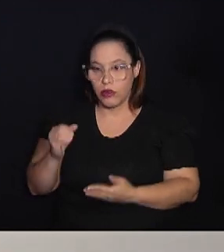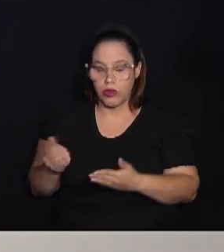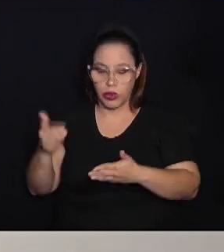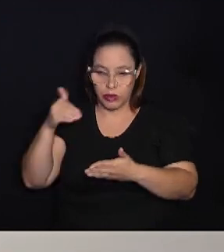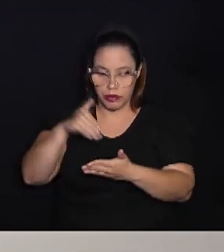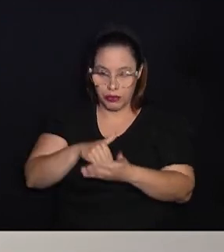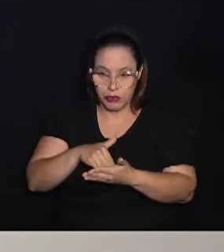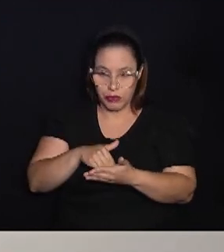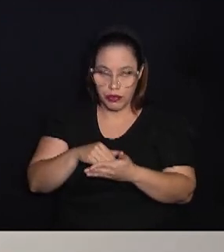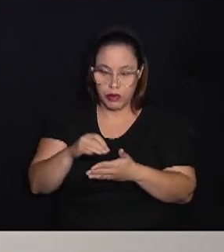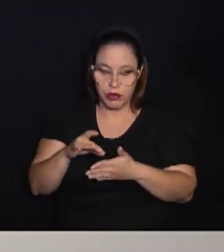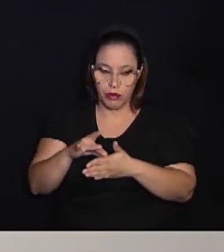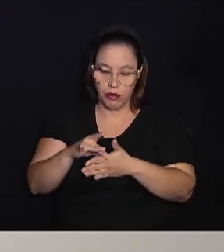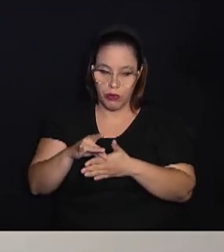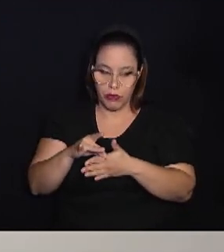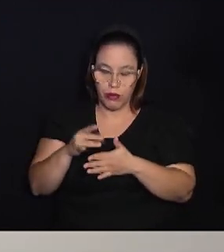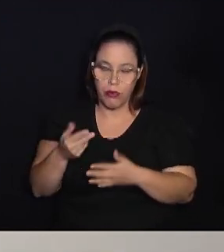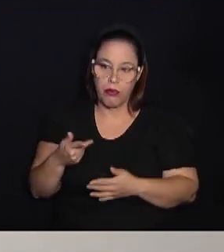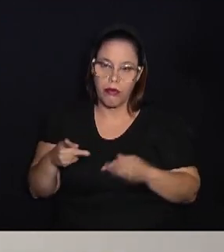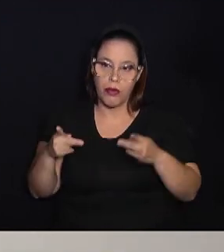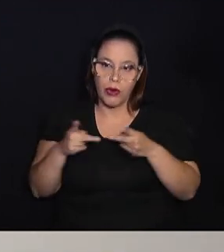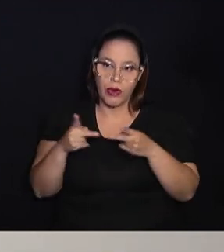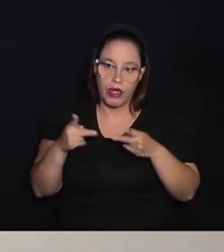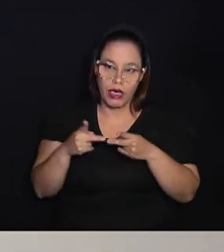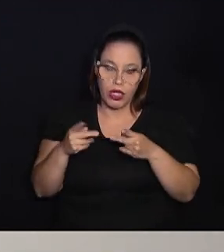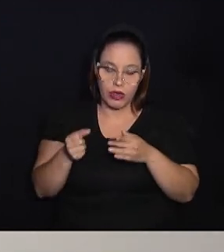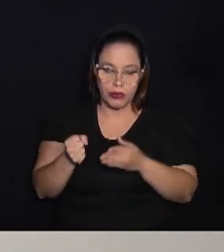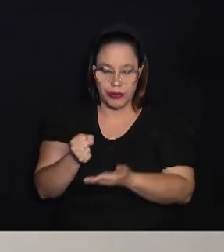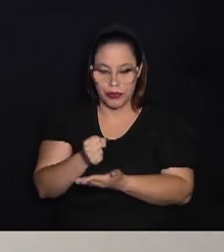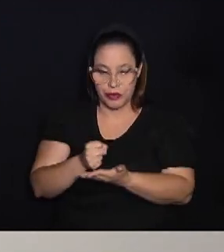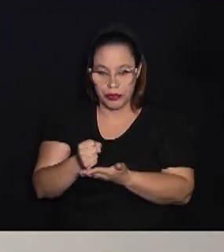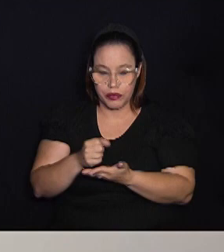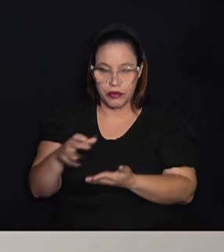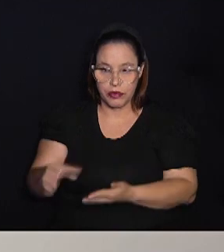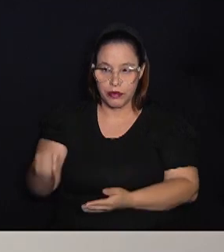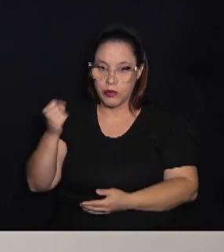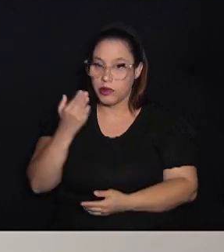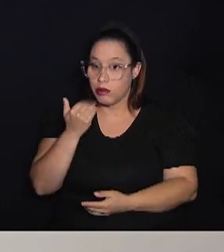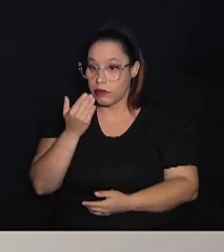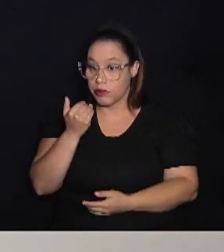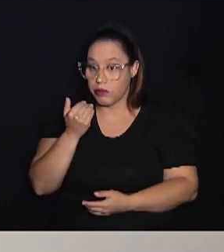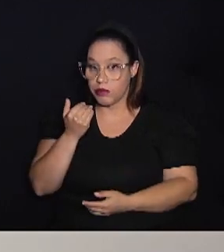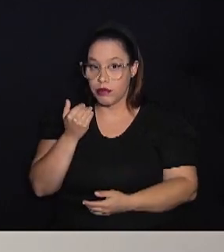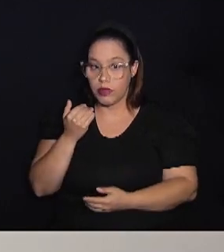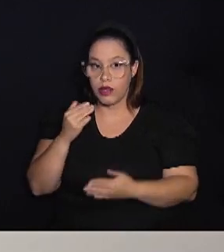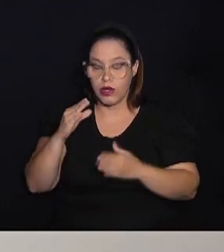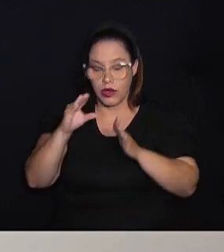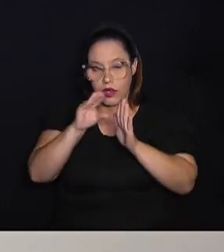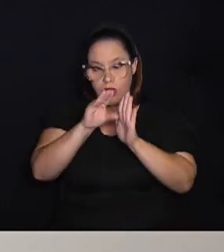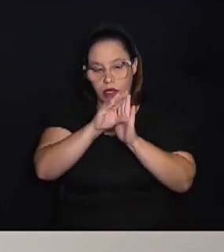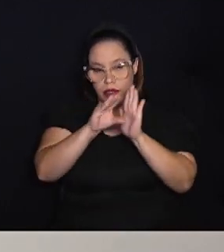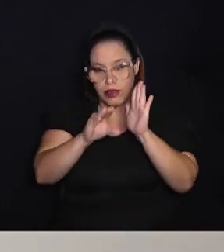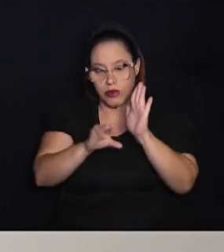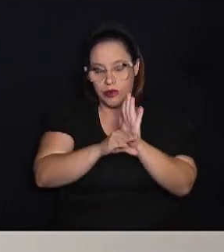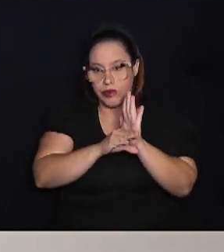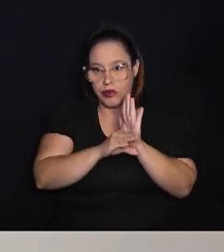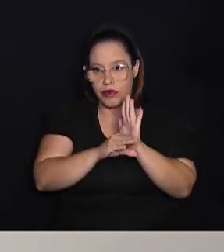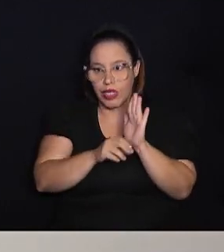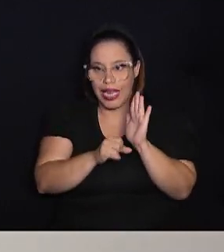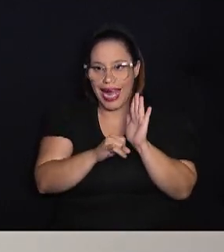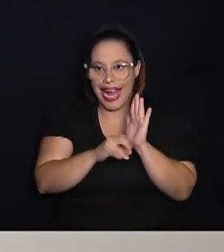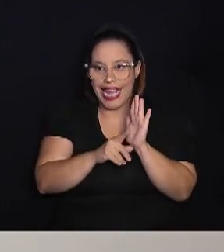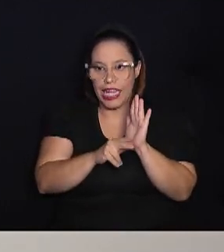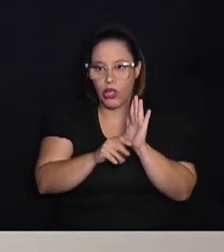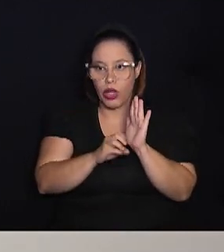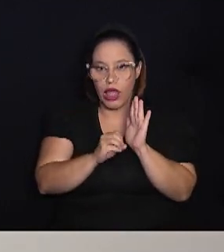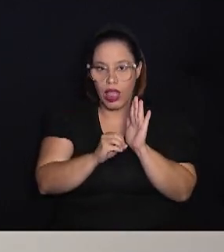proteínas animais na cesta básica nacional. Isso representa a redução da alíquota do IBS e da